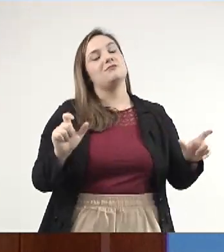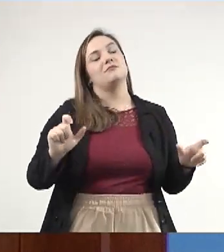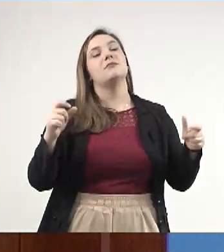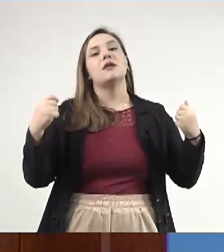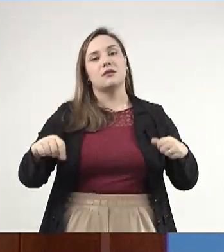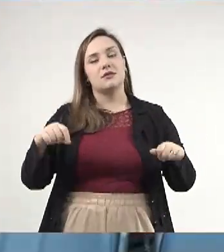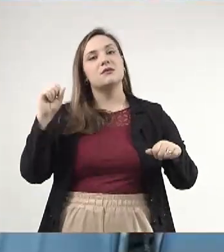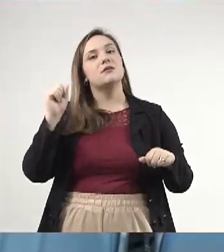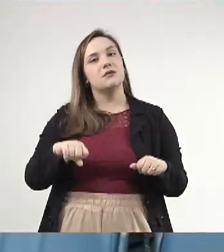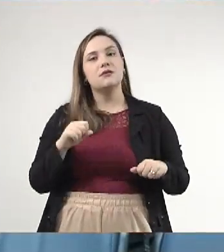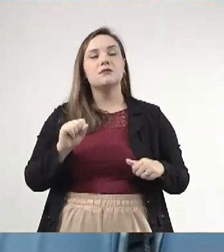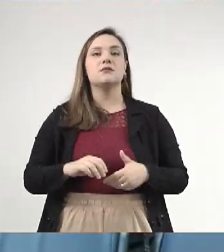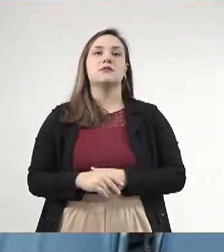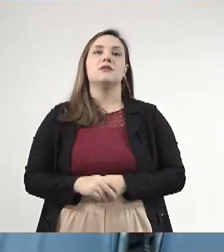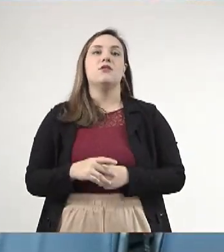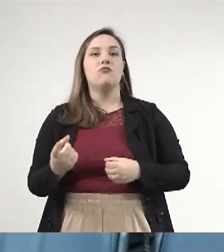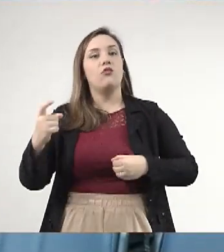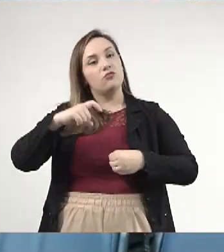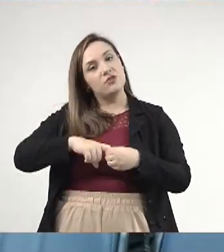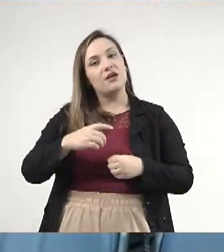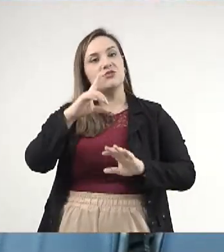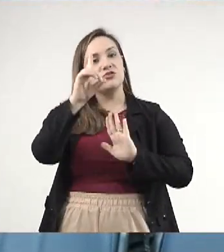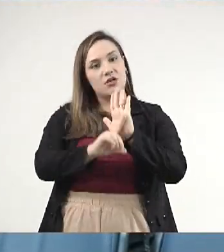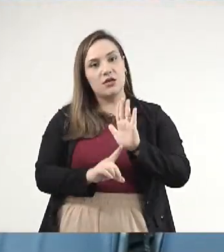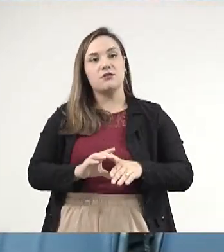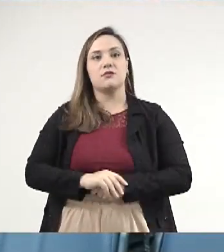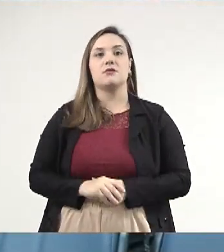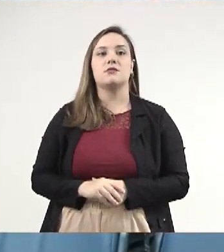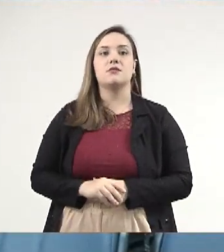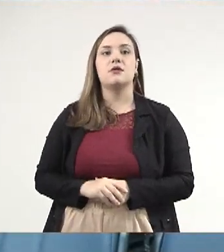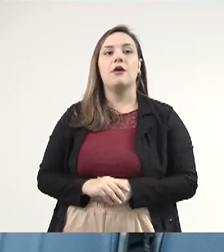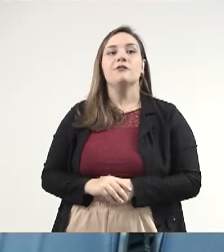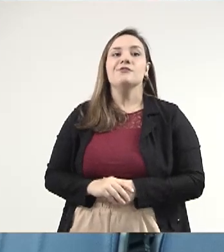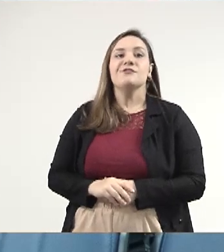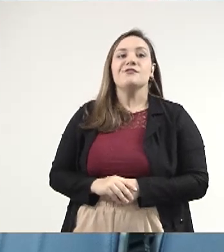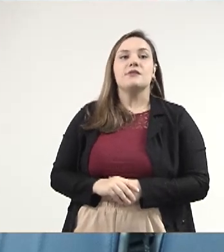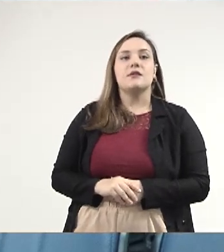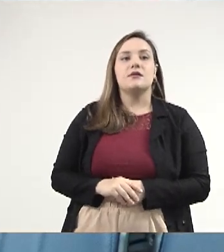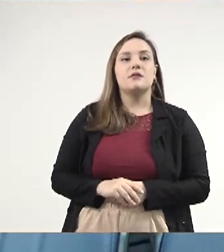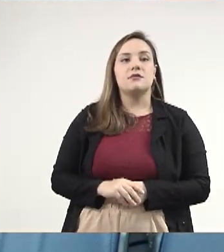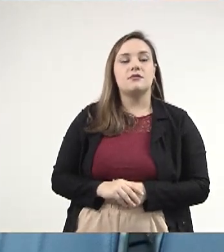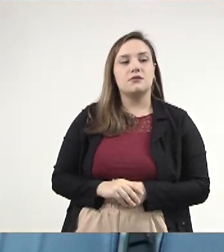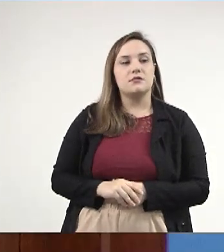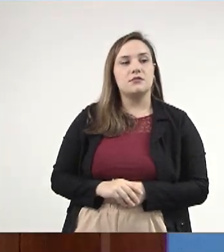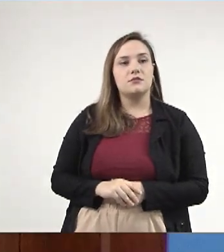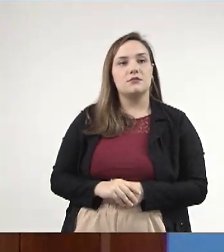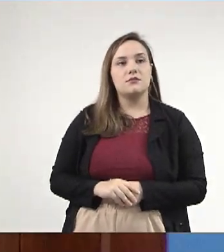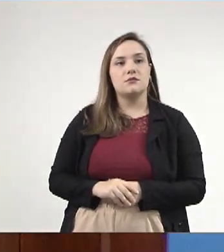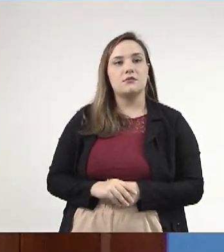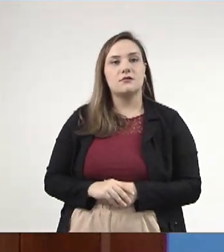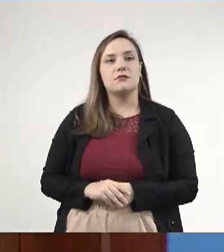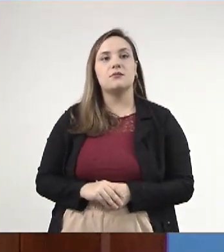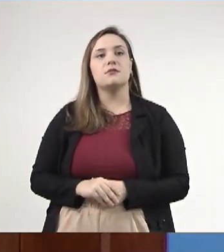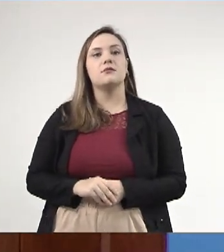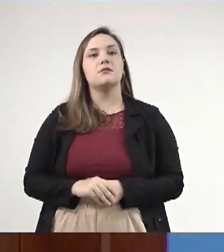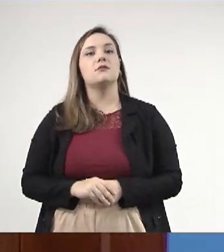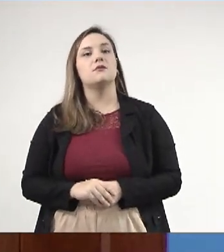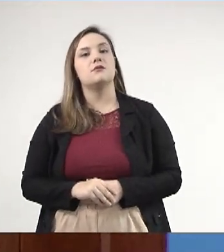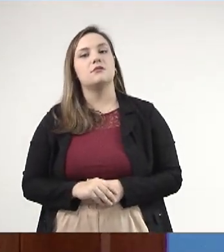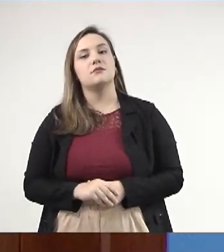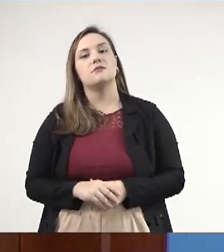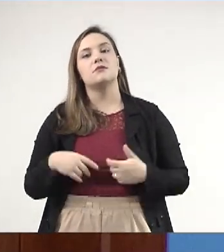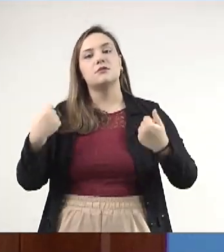também consideradas nos seus direitos. Então, é preciso retomar a mesa de negociação e